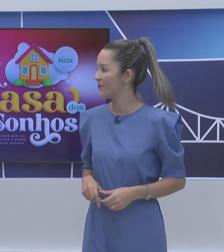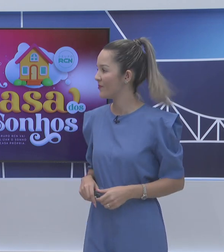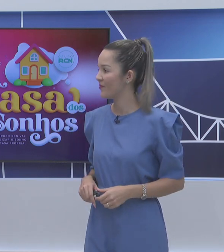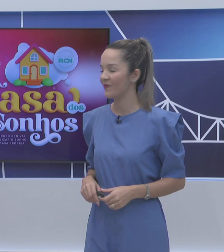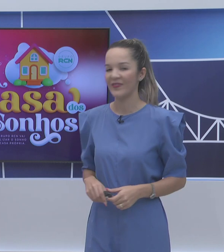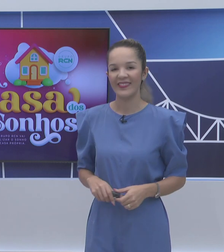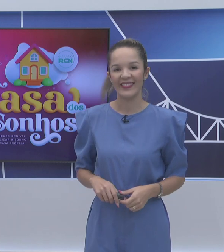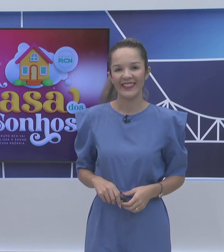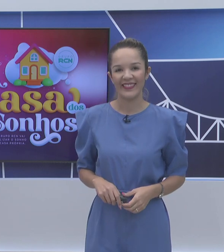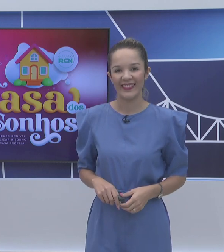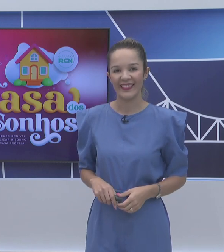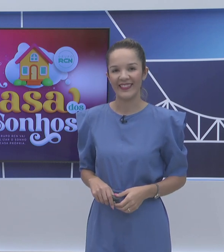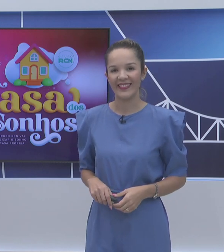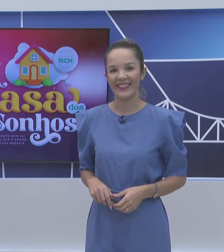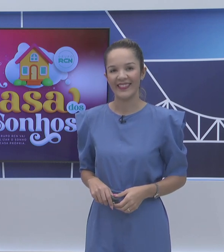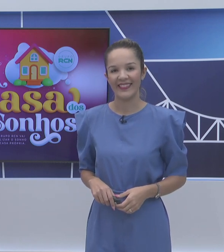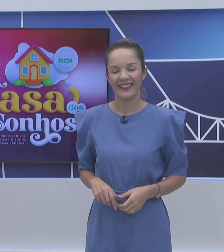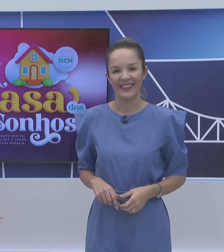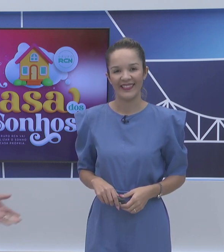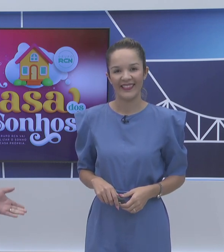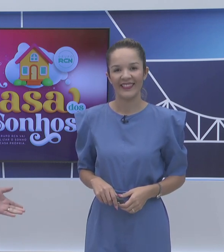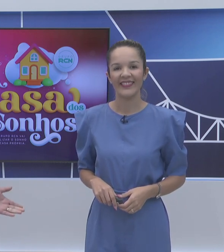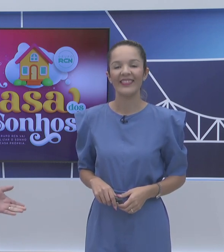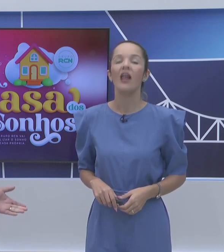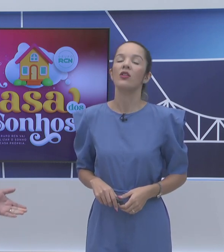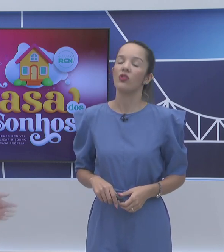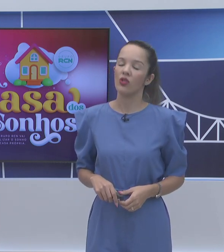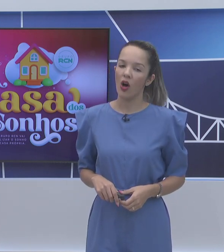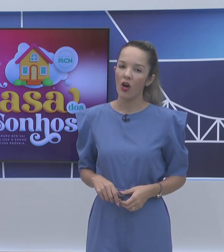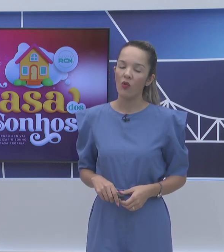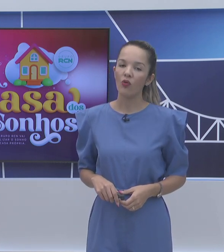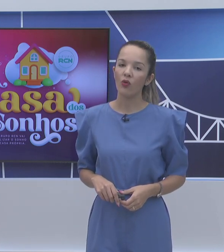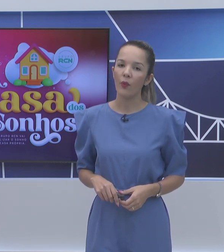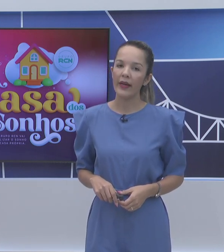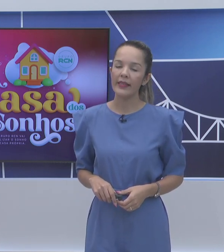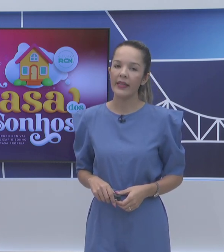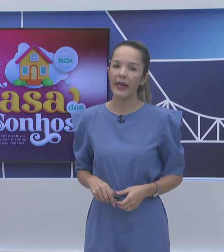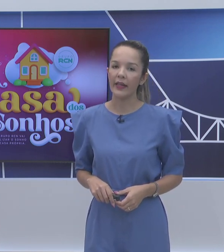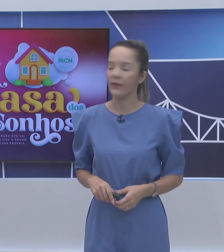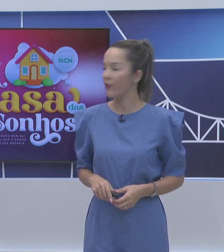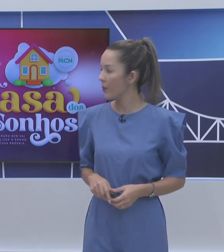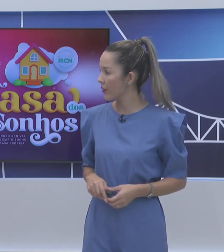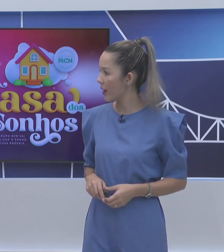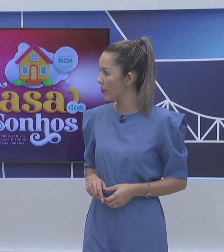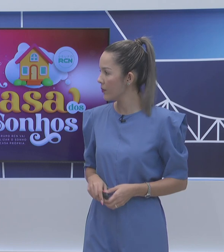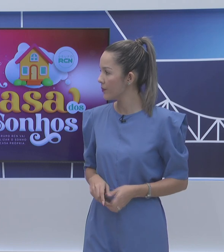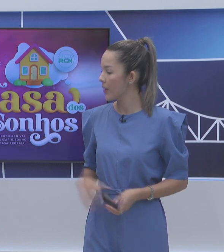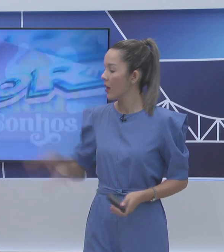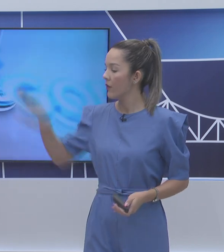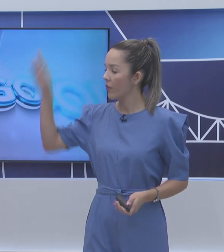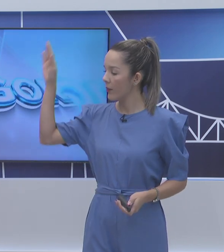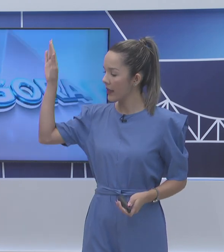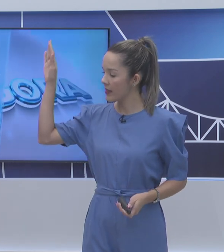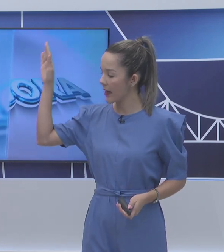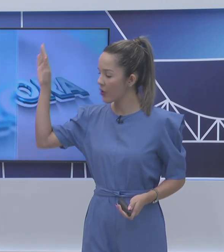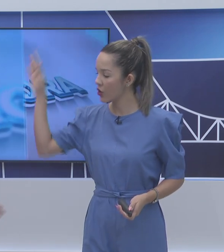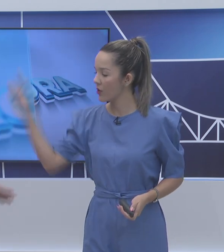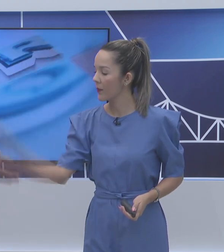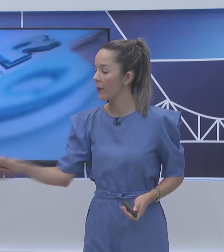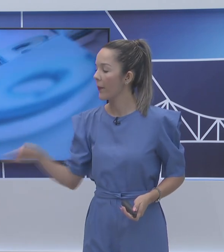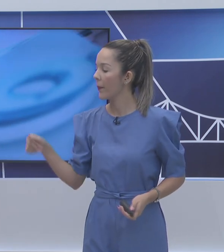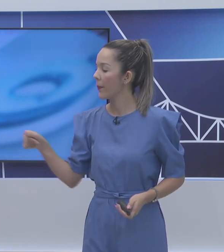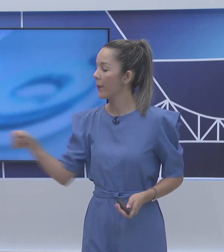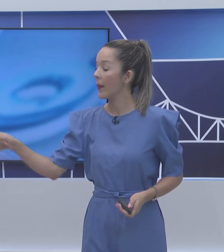Então participa, viu? Ó, promoção como essa, só o Grupo RCN. Só o Grupo RCN. Vamos tomar uma aguinha? Vamos lá? Vamos dar start?